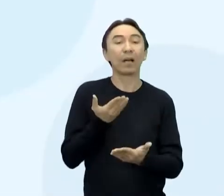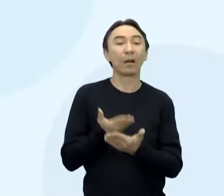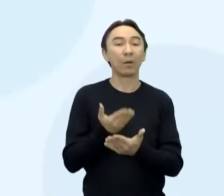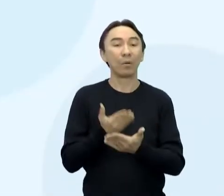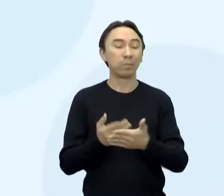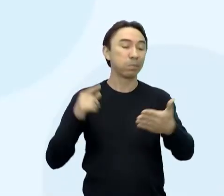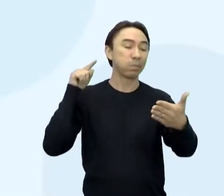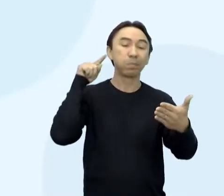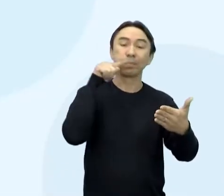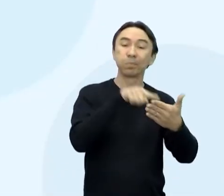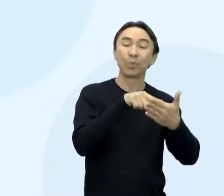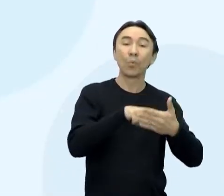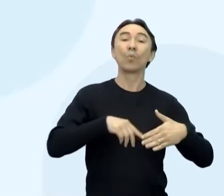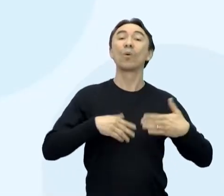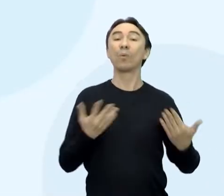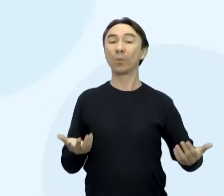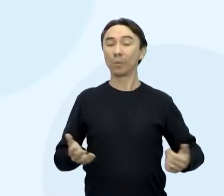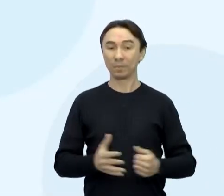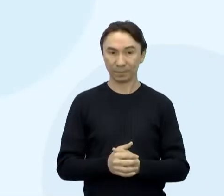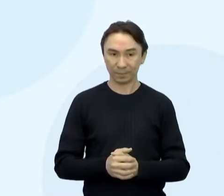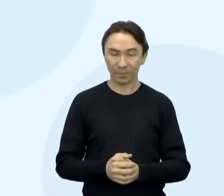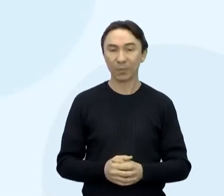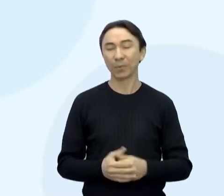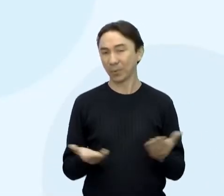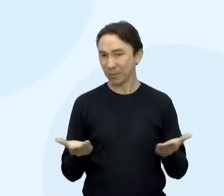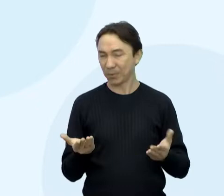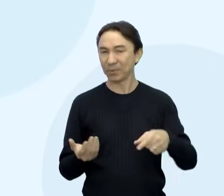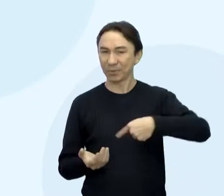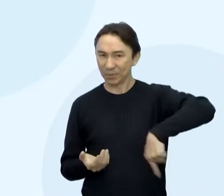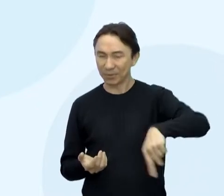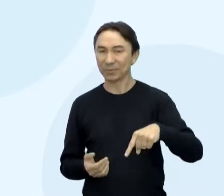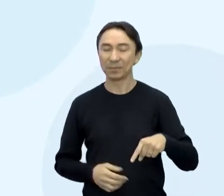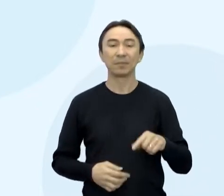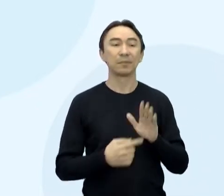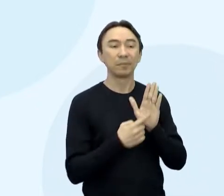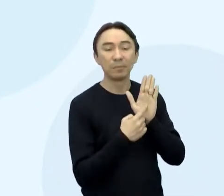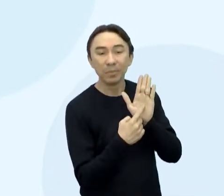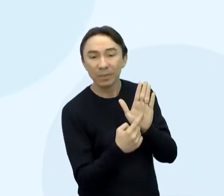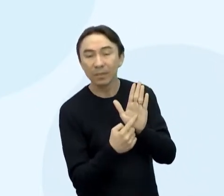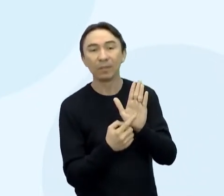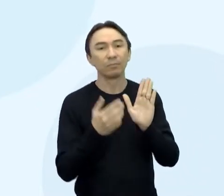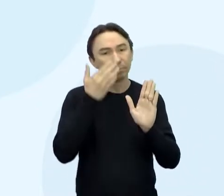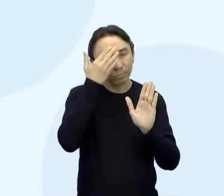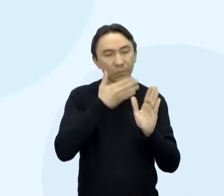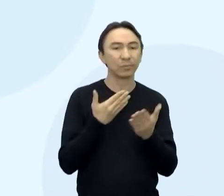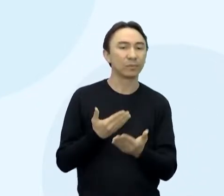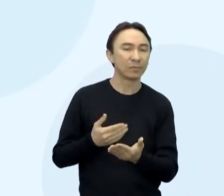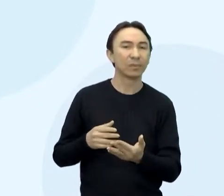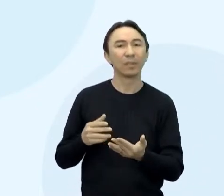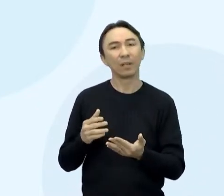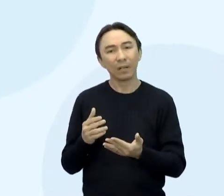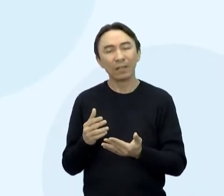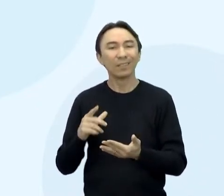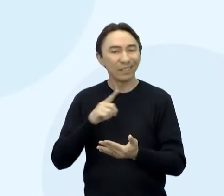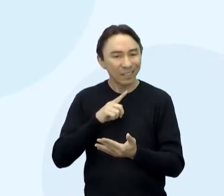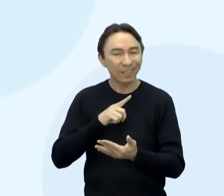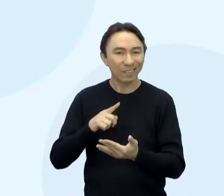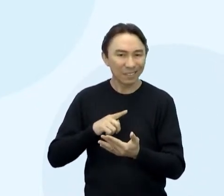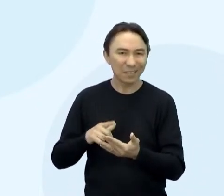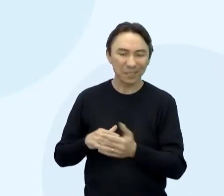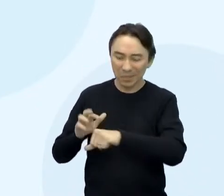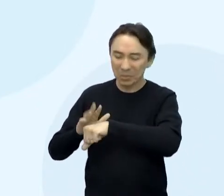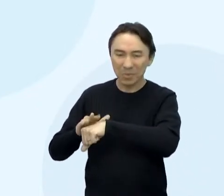hoje. Hoje a gente vai apresentar estudos que demonstram a relação entre algumas doenças e a família